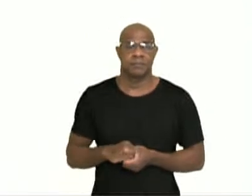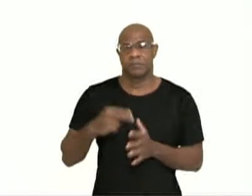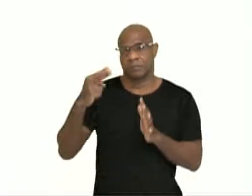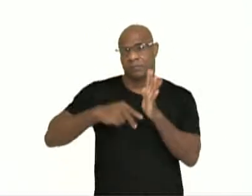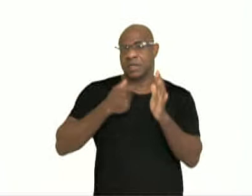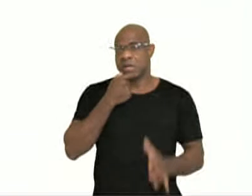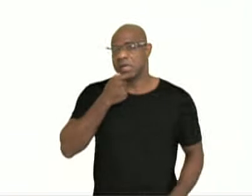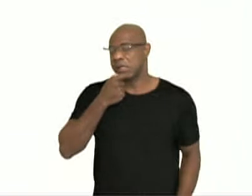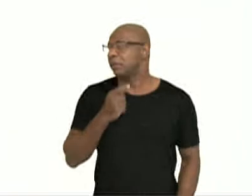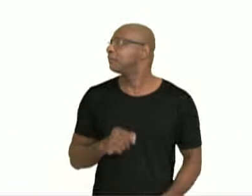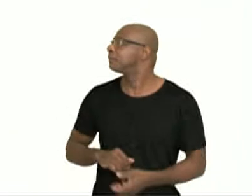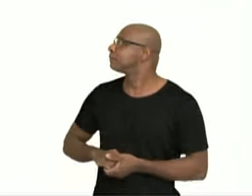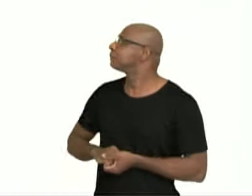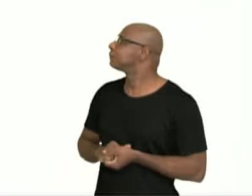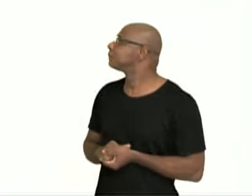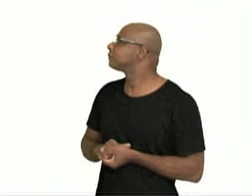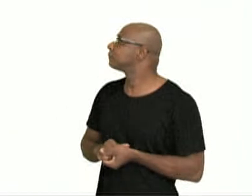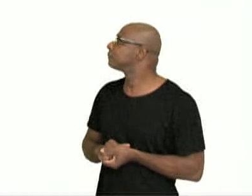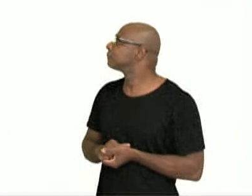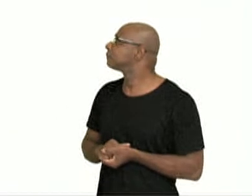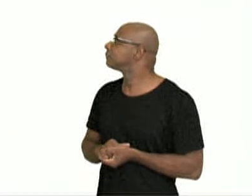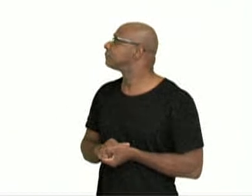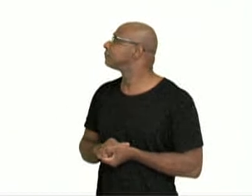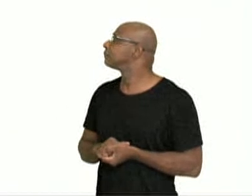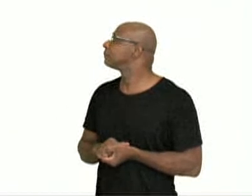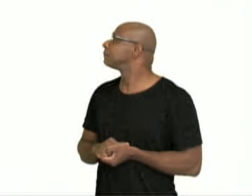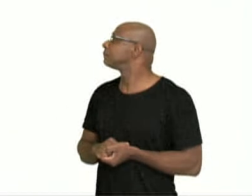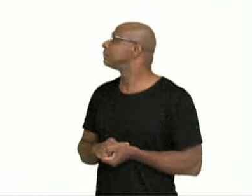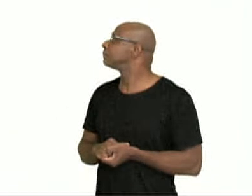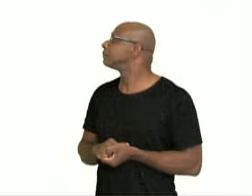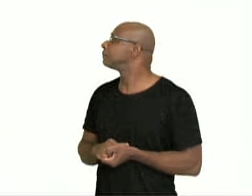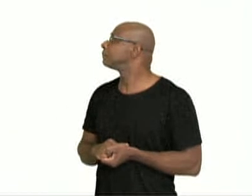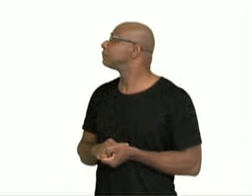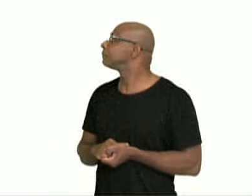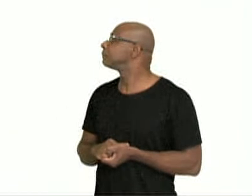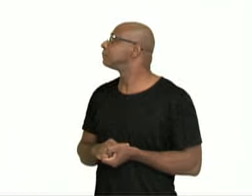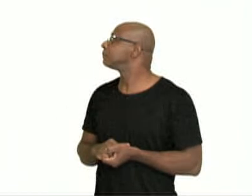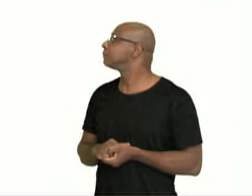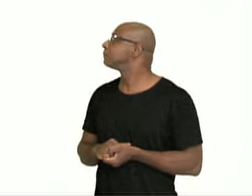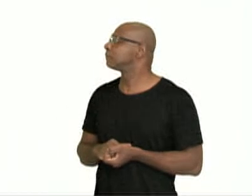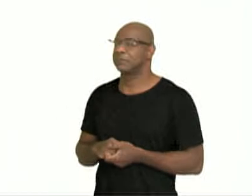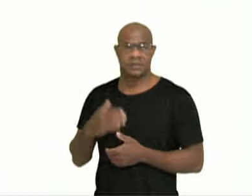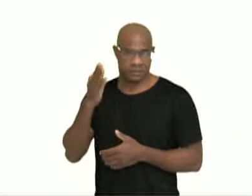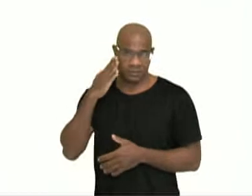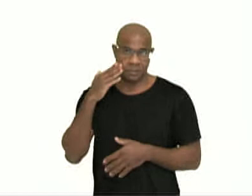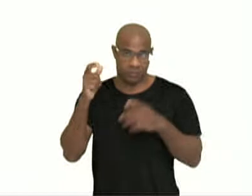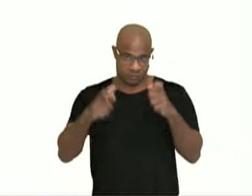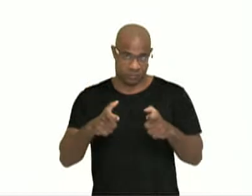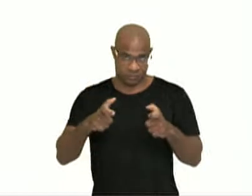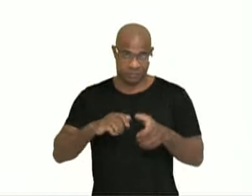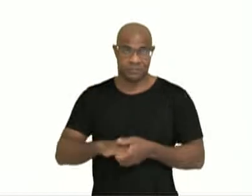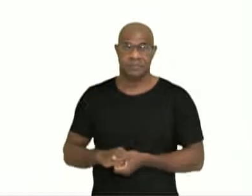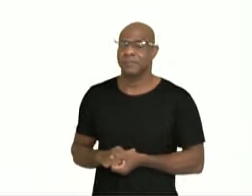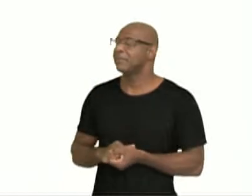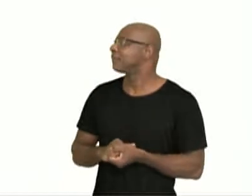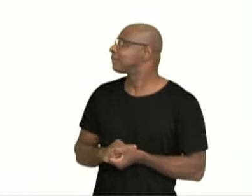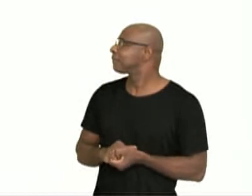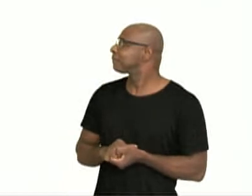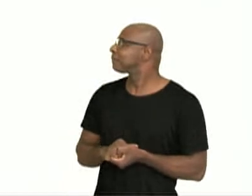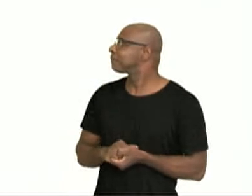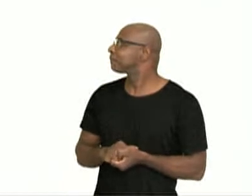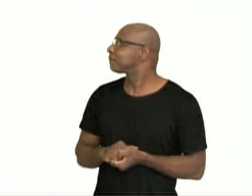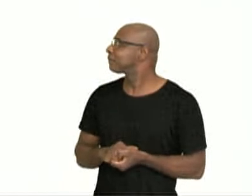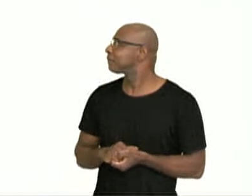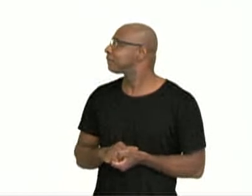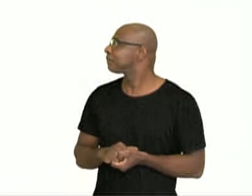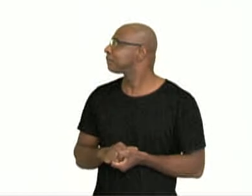her parents in Kentucky, USA. Então, a gente já sabe de onde que ela é. She's an only